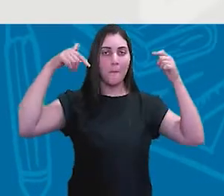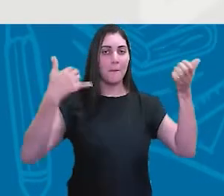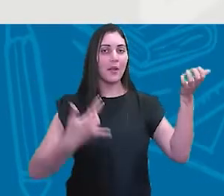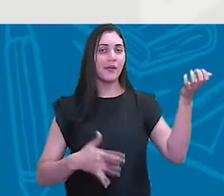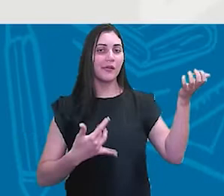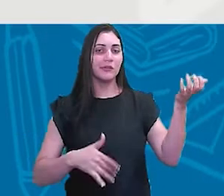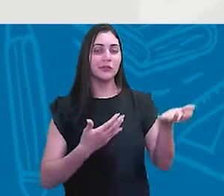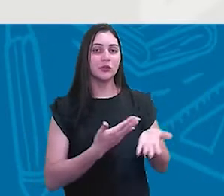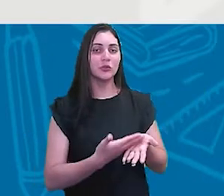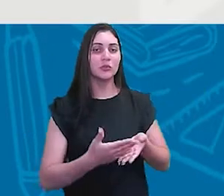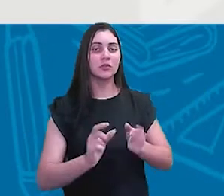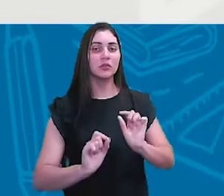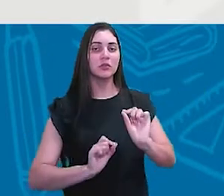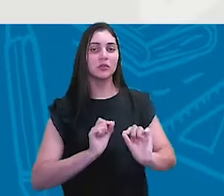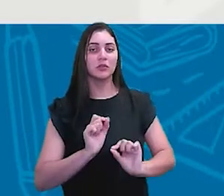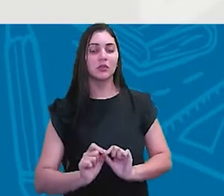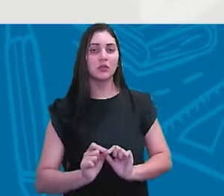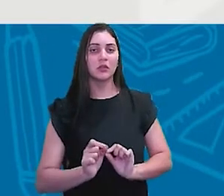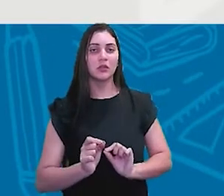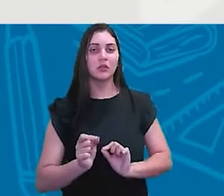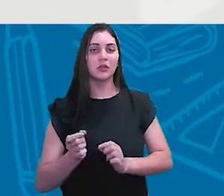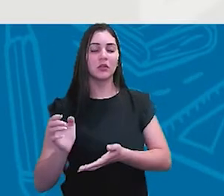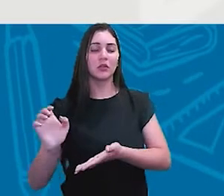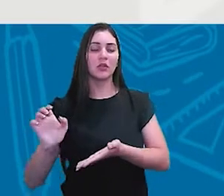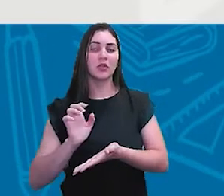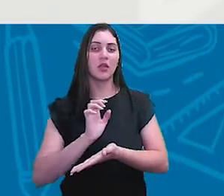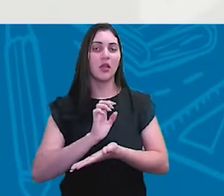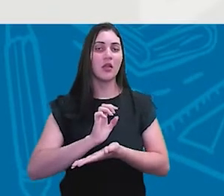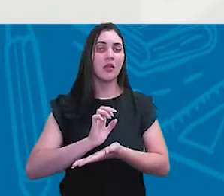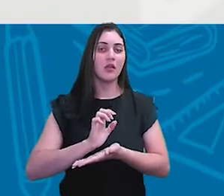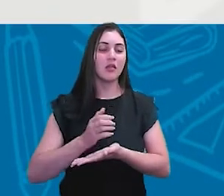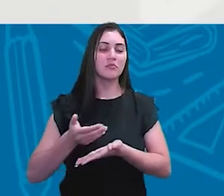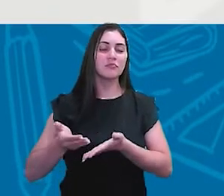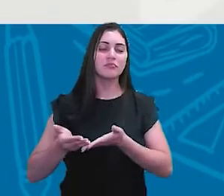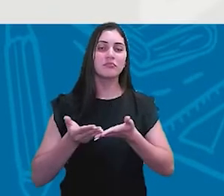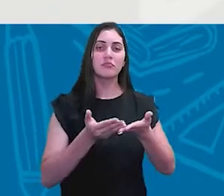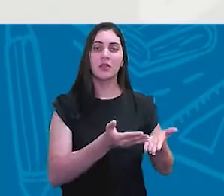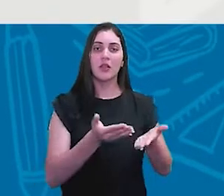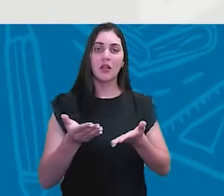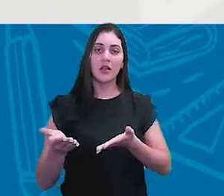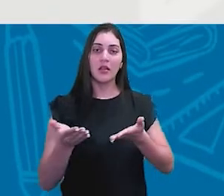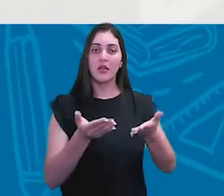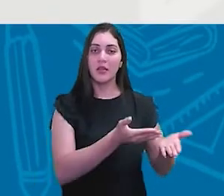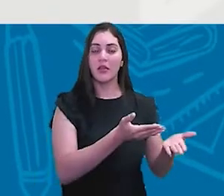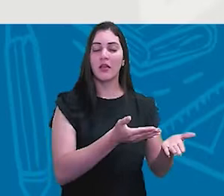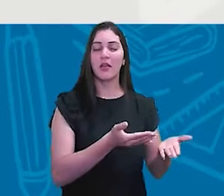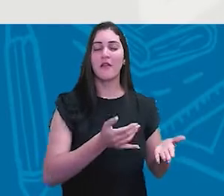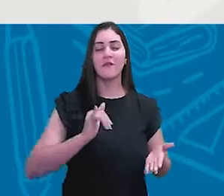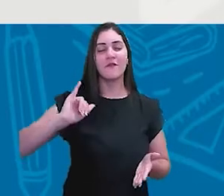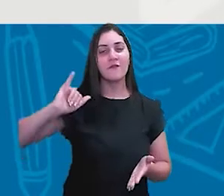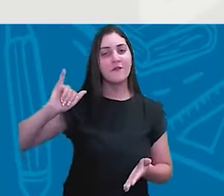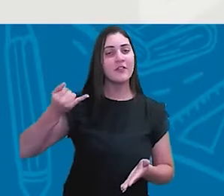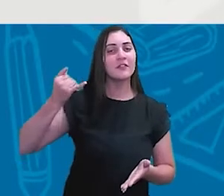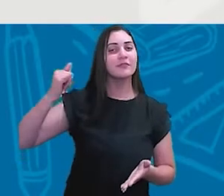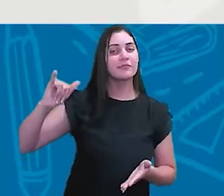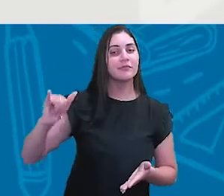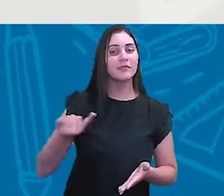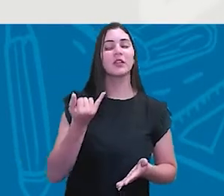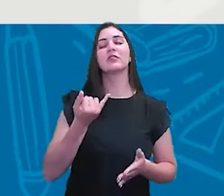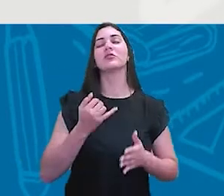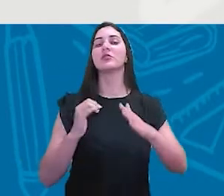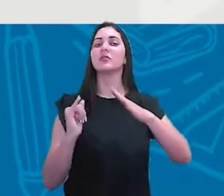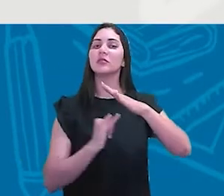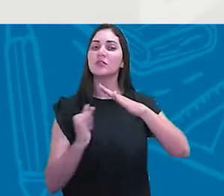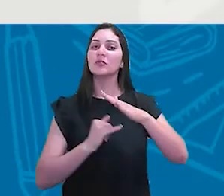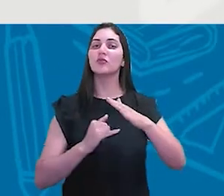começaram a levar ampla vantagem sobre as indústrias mexicanas. E as indústrias mexicanas começaram a